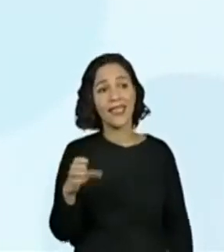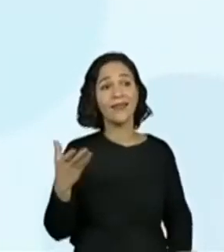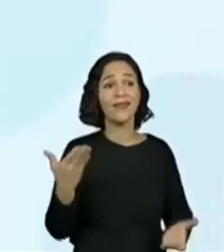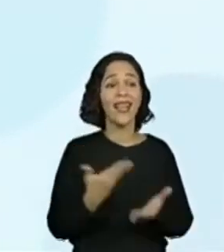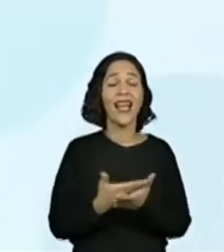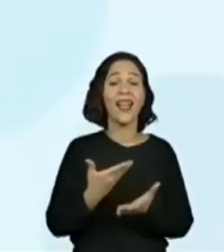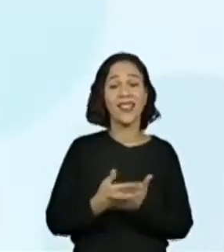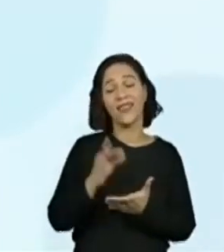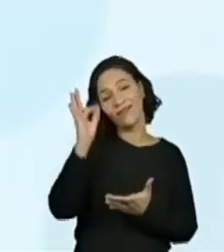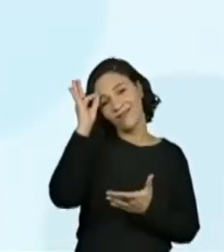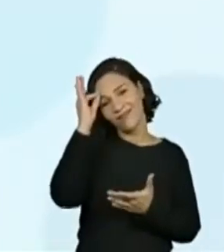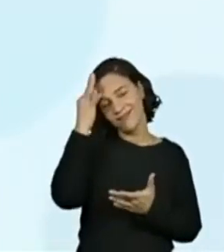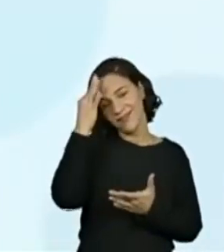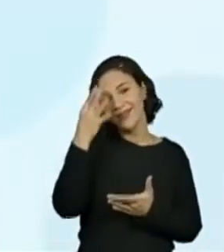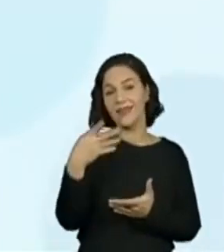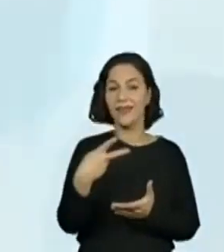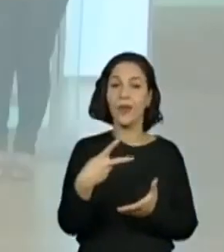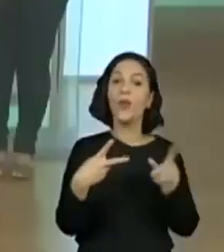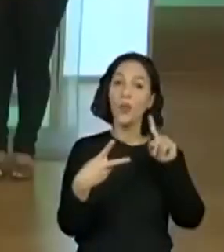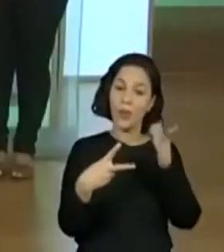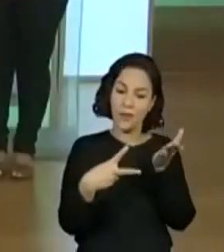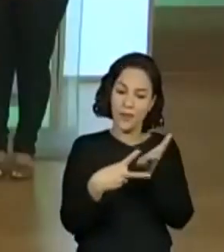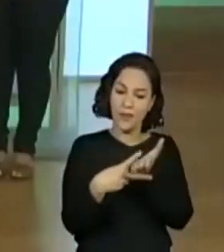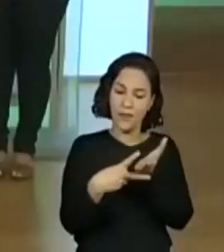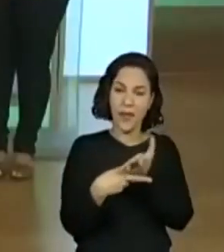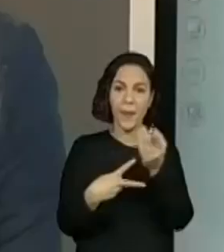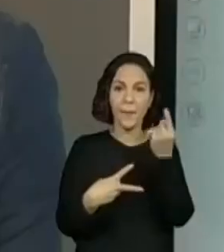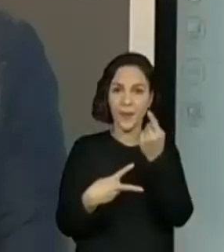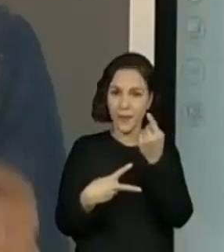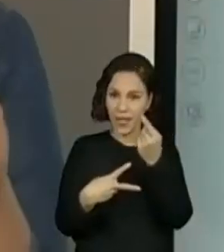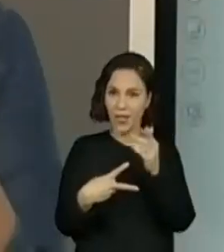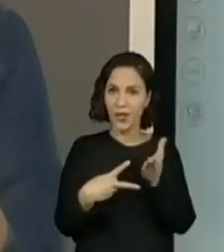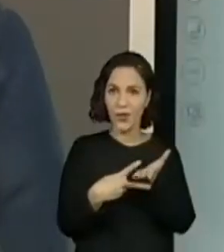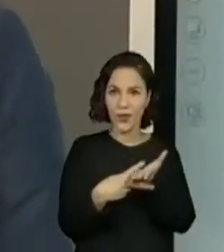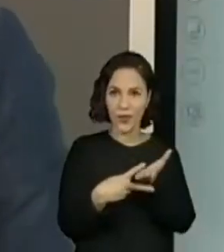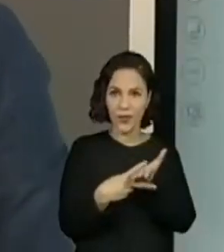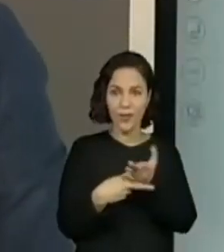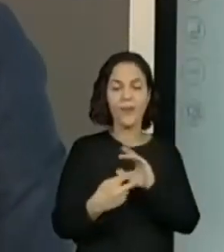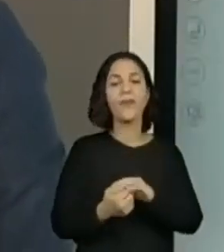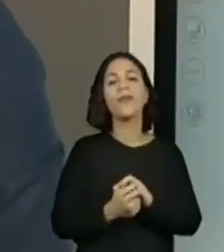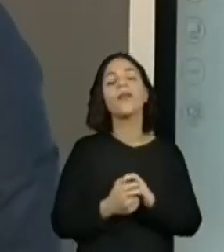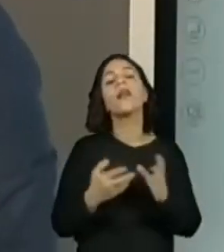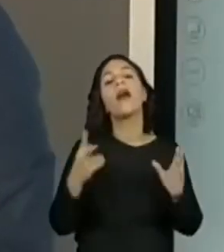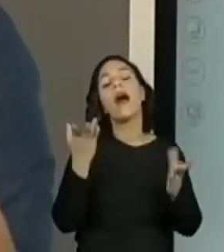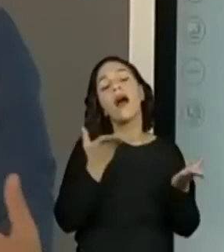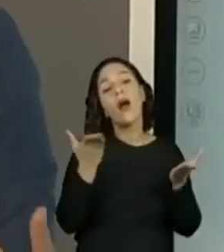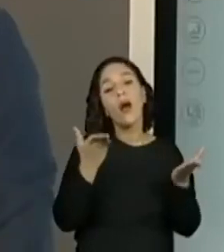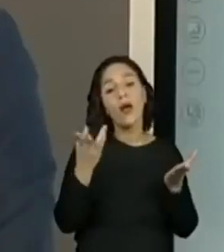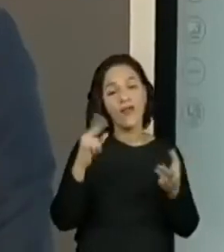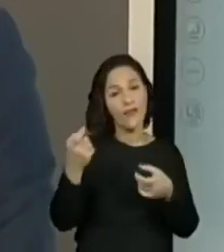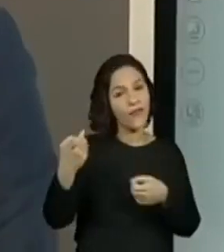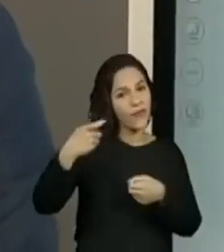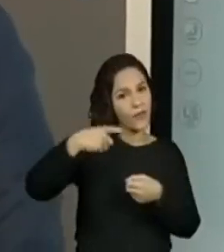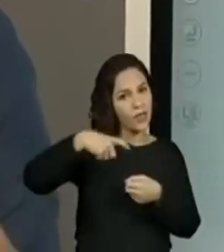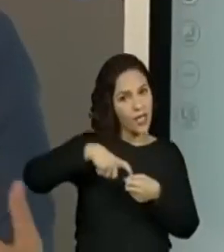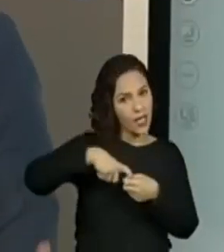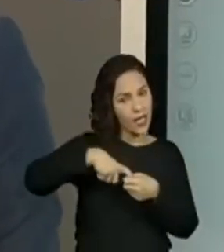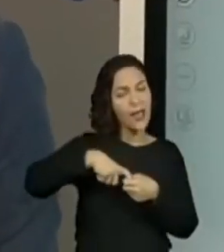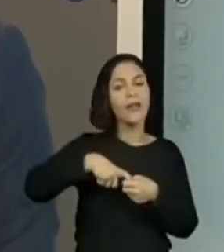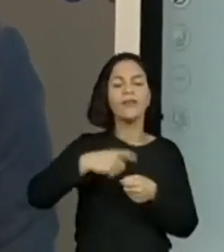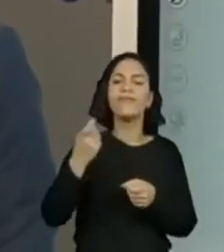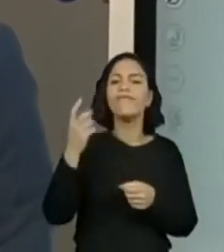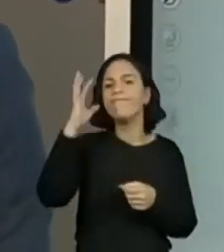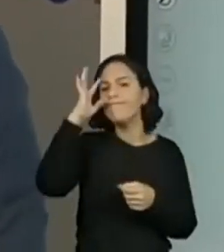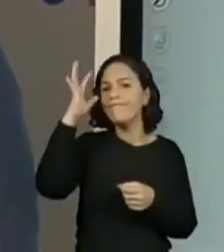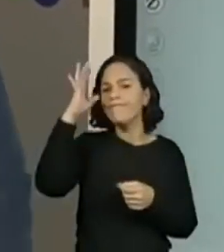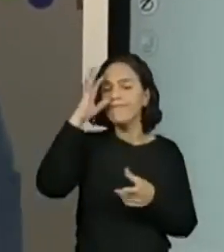aula está chegando, nossa primeira parte. Aula. Daqui a pouco a gente volta para a gente continuar aí